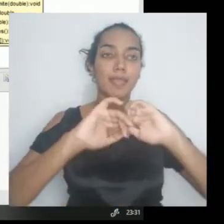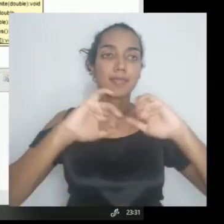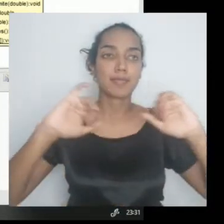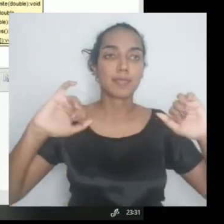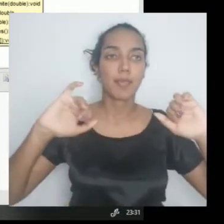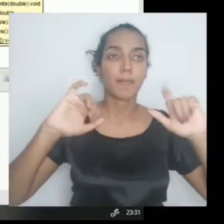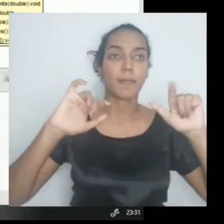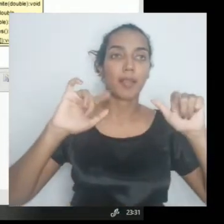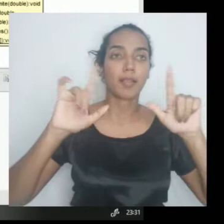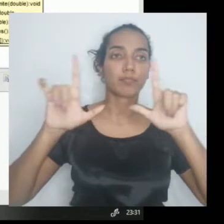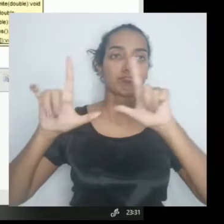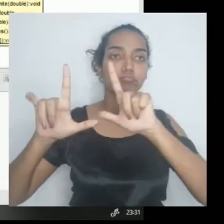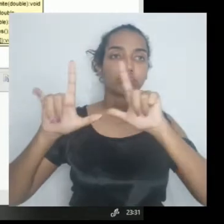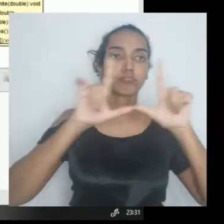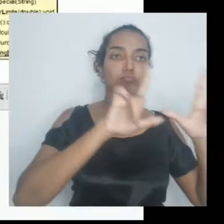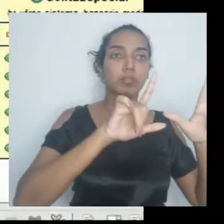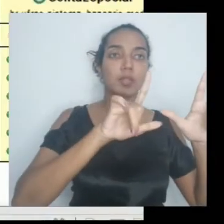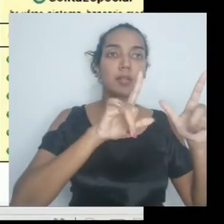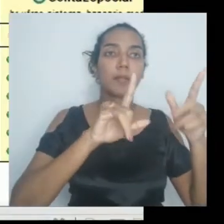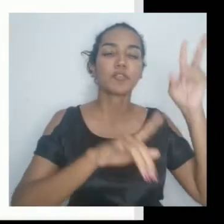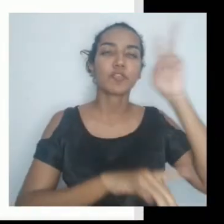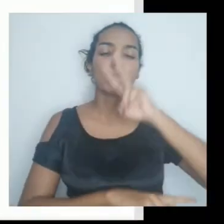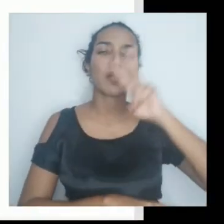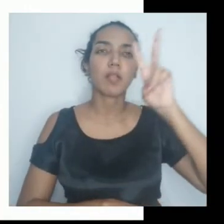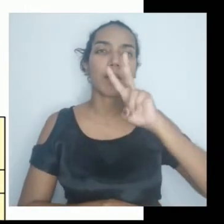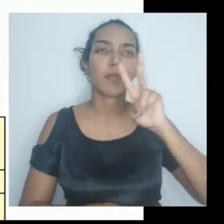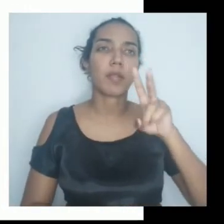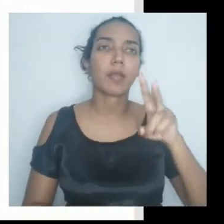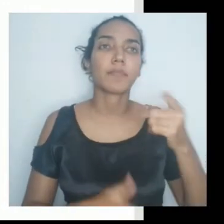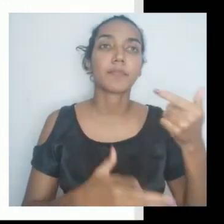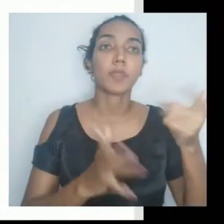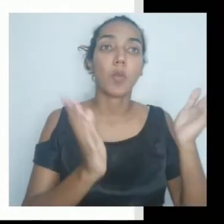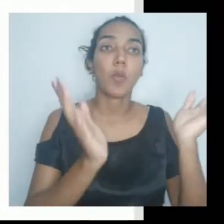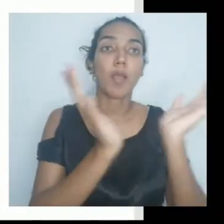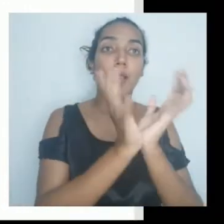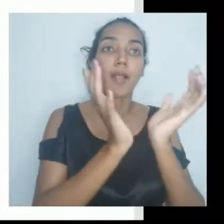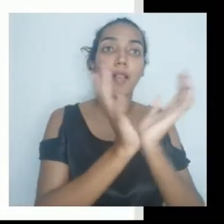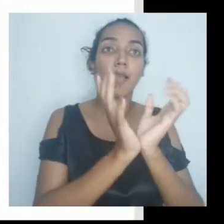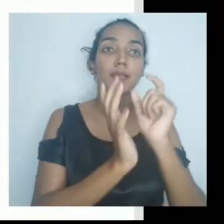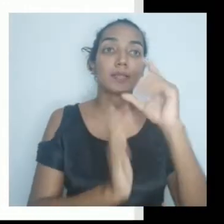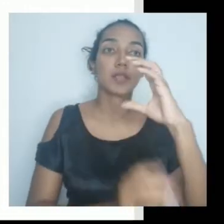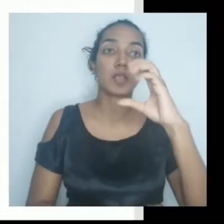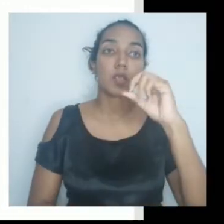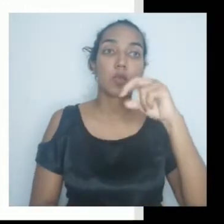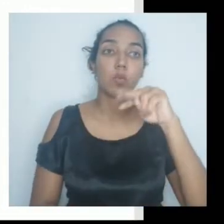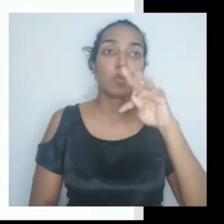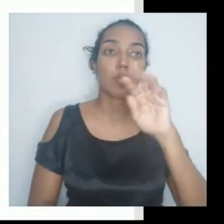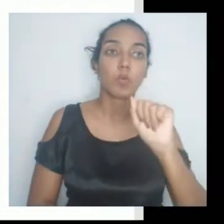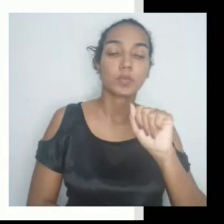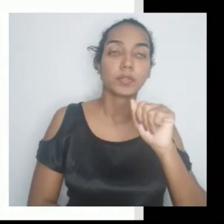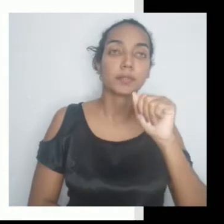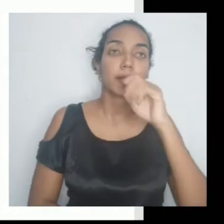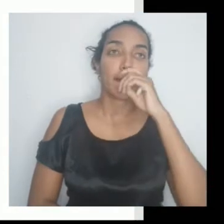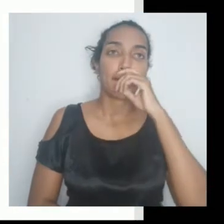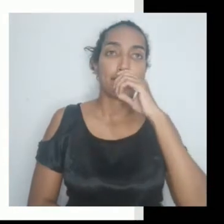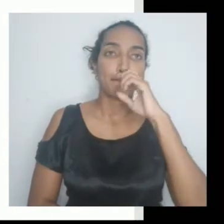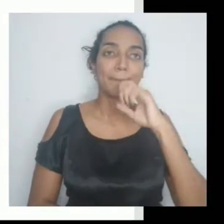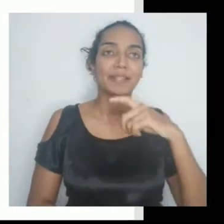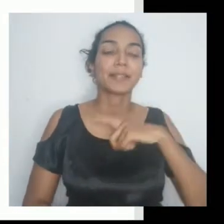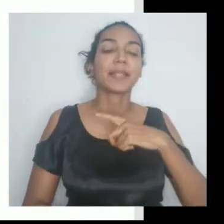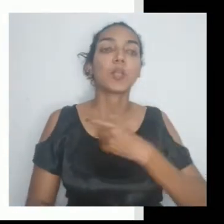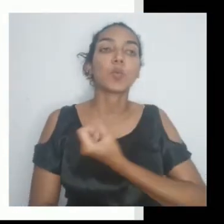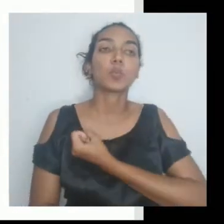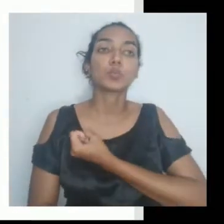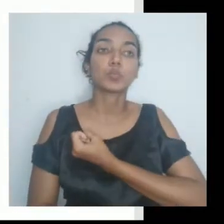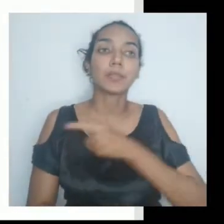especificação. Para a gente lembrar da especificação, eu tenho aqui a classe conta. A classe conta tem um número e um saldo. Observem que